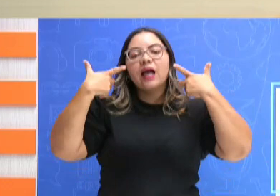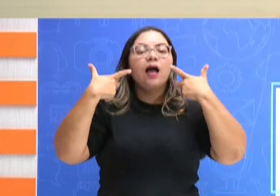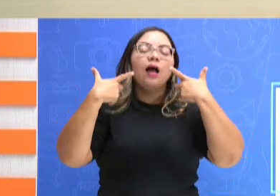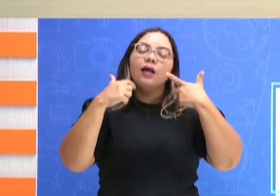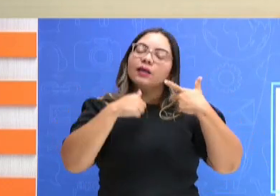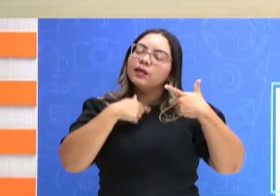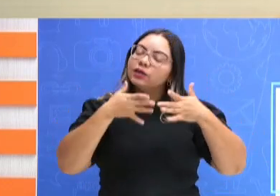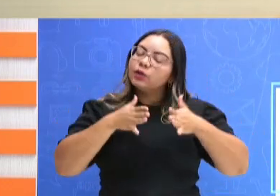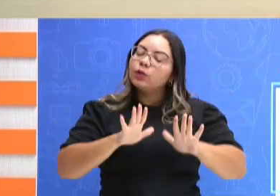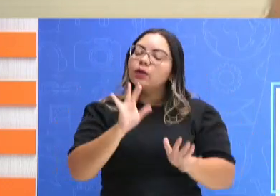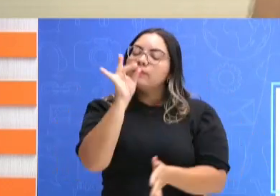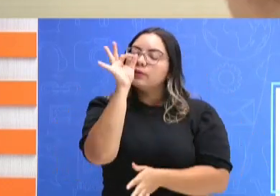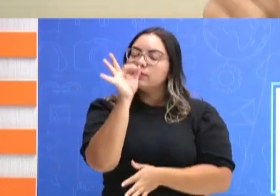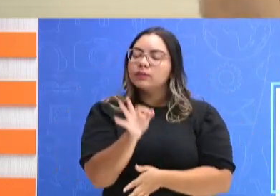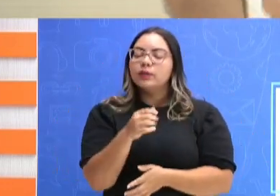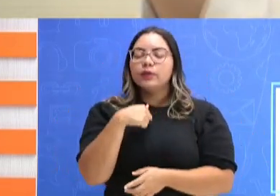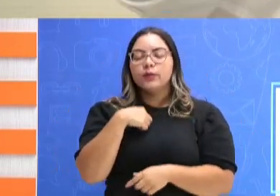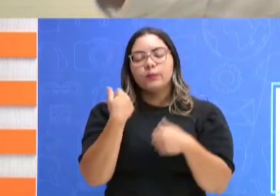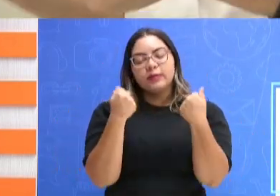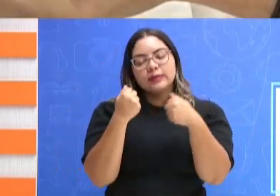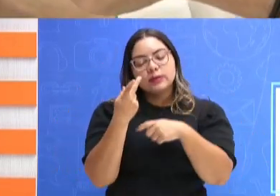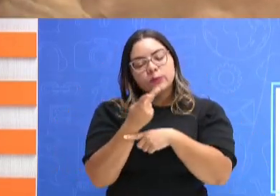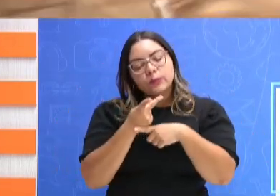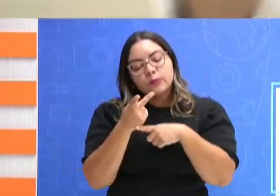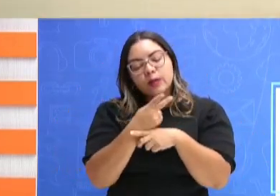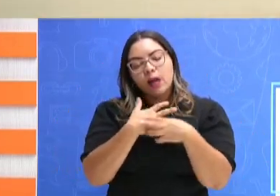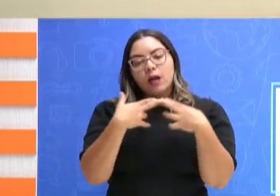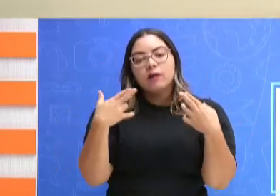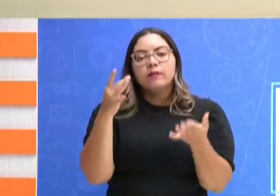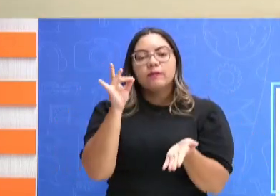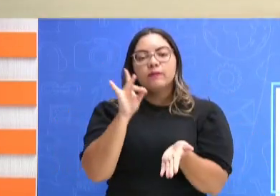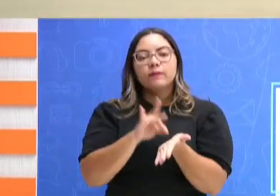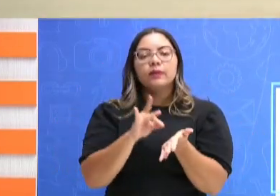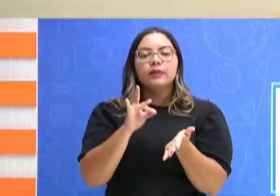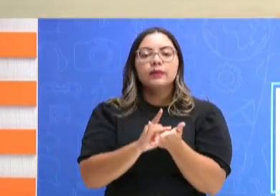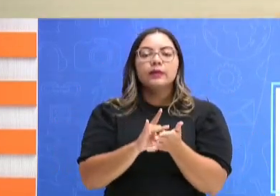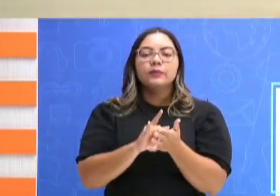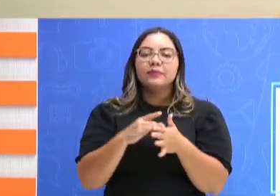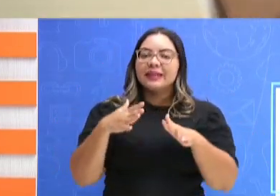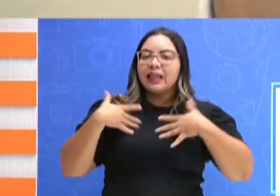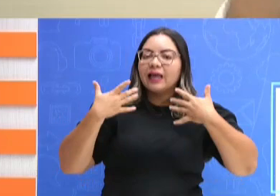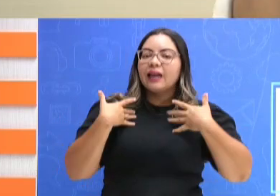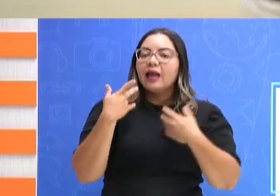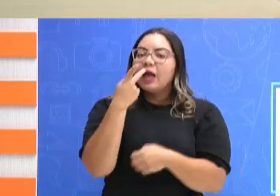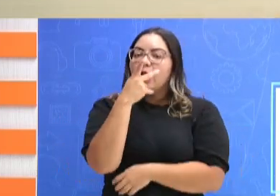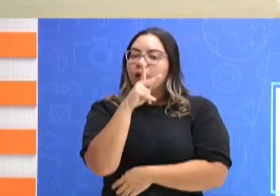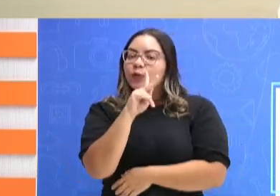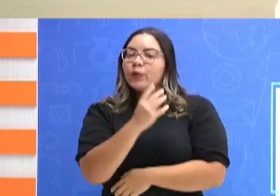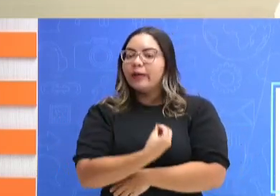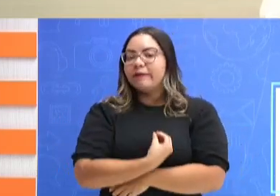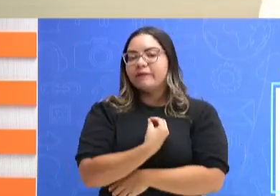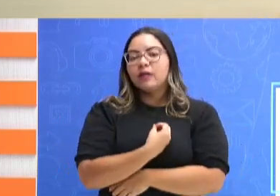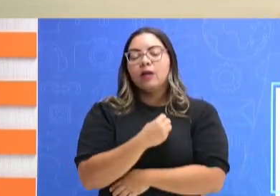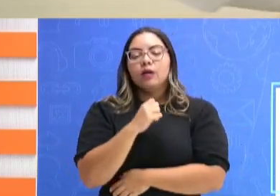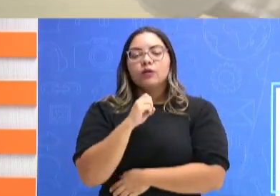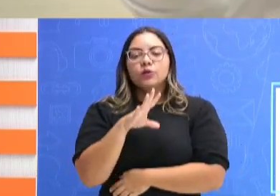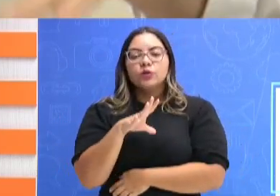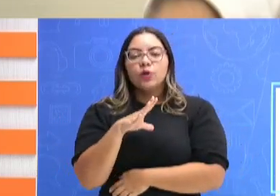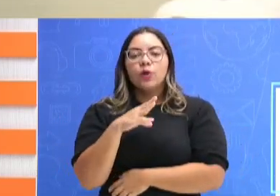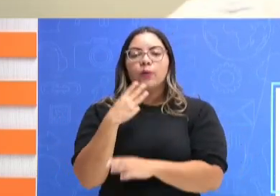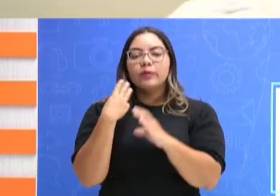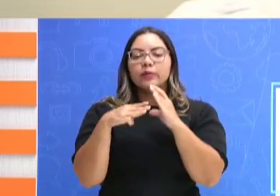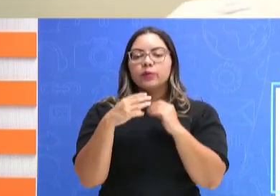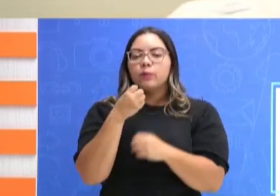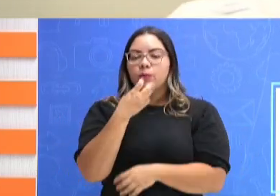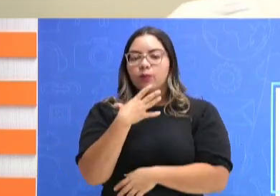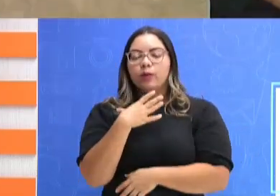estou no caminho certo e que eu preciso procurar muito mais coisas para alegrar a população de Caxias. Uma grande notícia, não só para Caxias, mas para o Maranhão